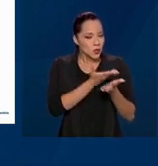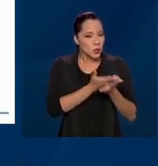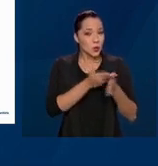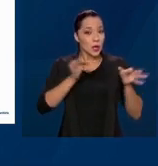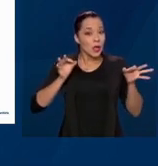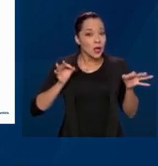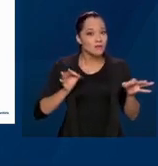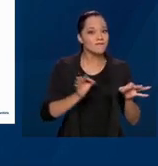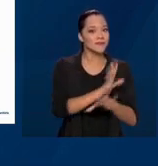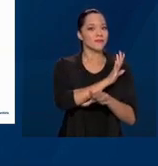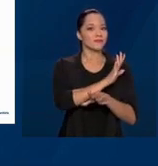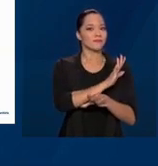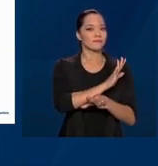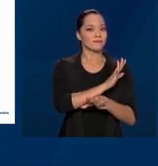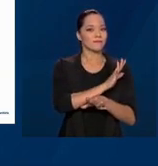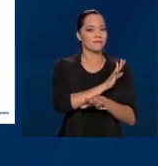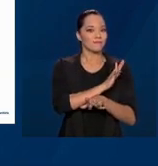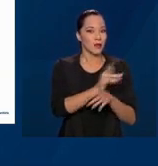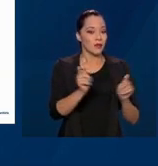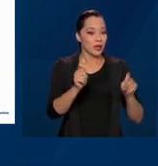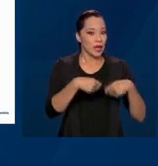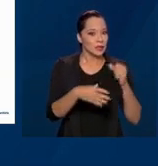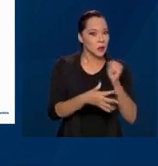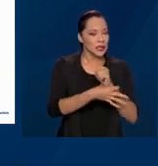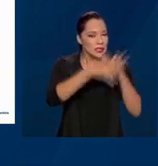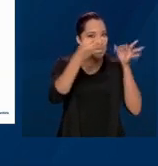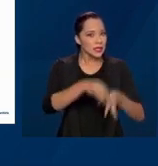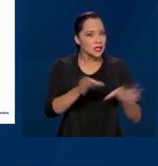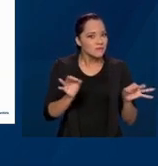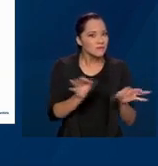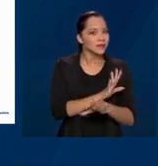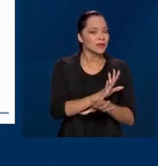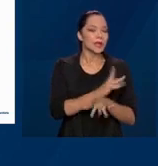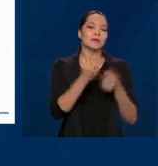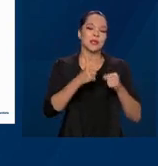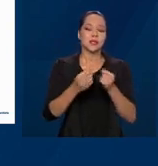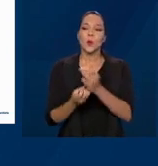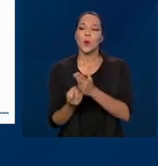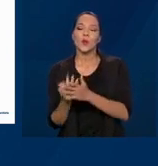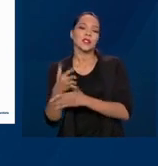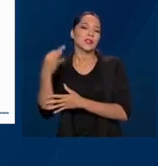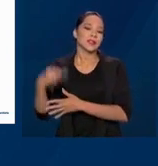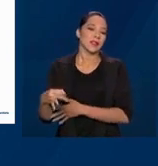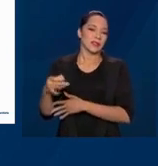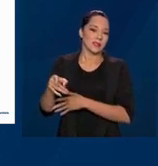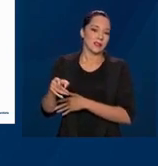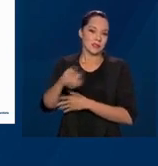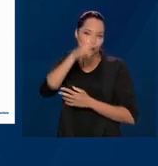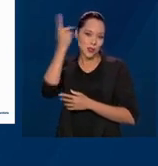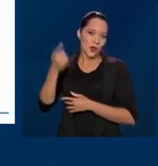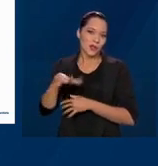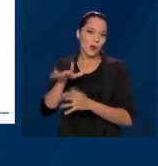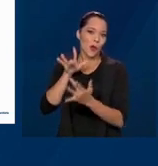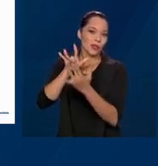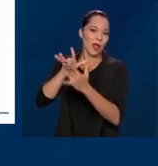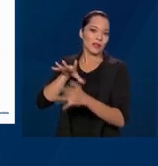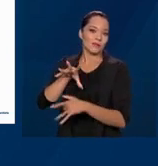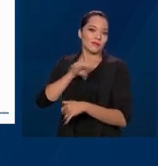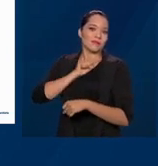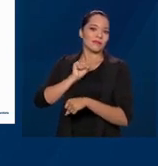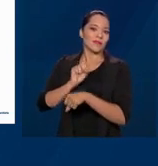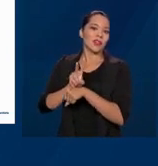para concluir um estudo de eficácia e de segurança, é preciso um número de casos. E aí, então, por isso